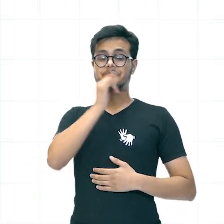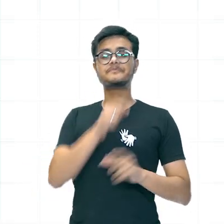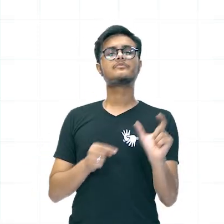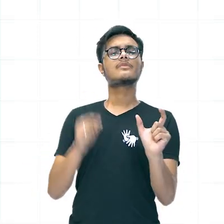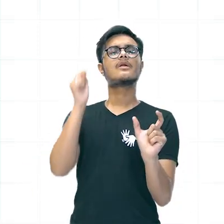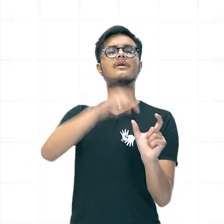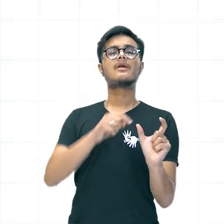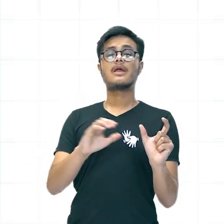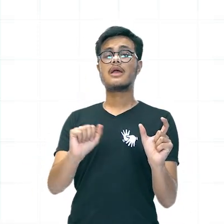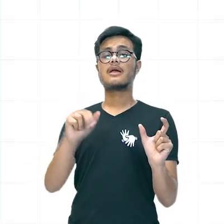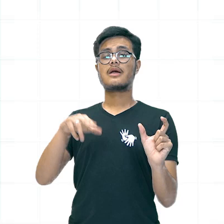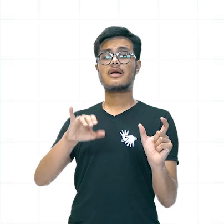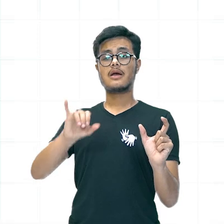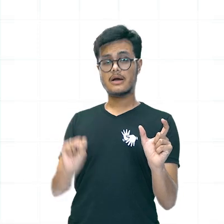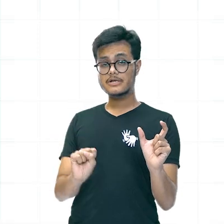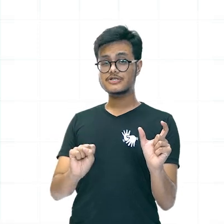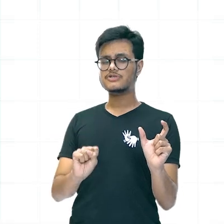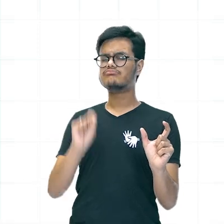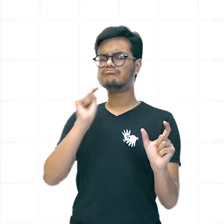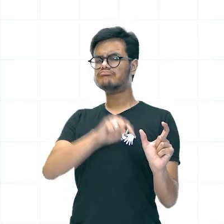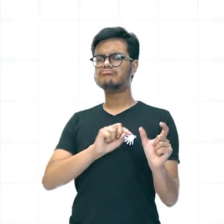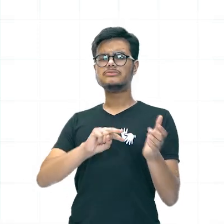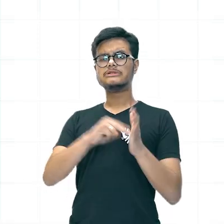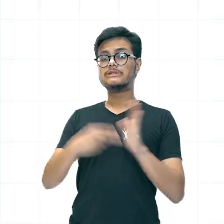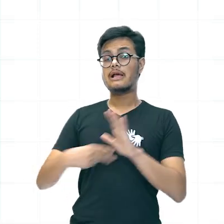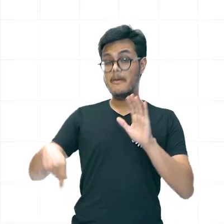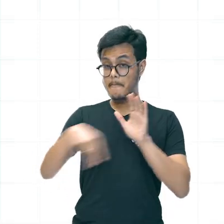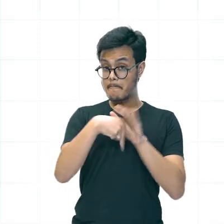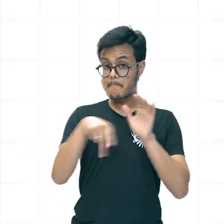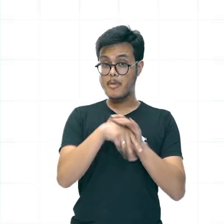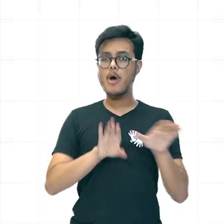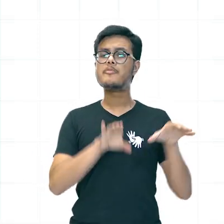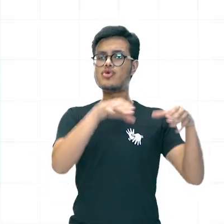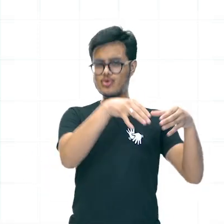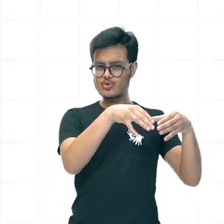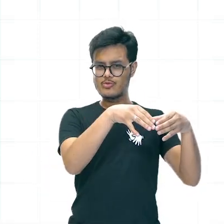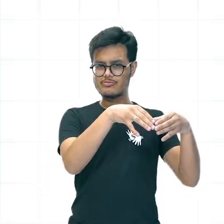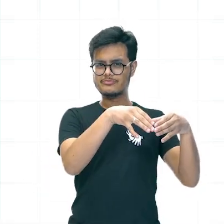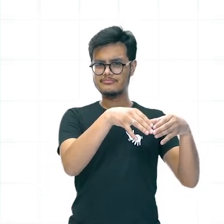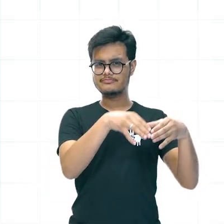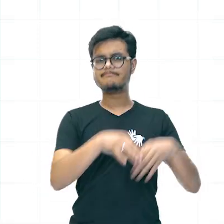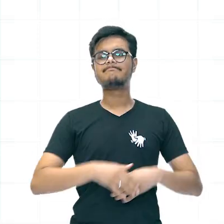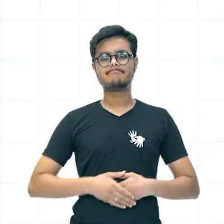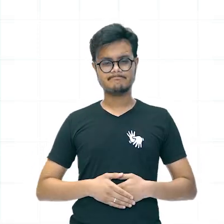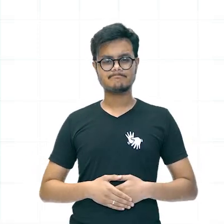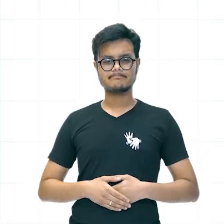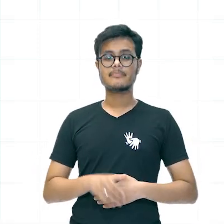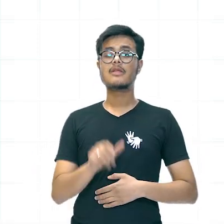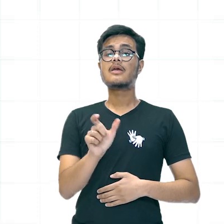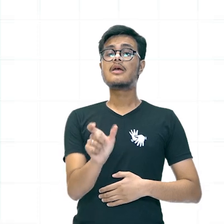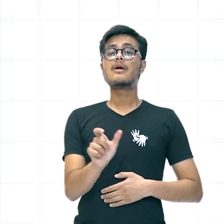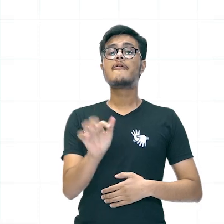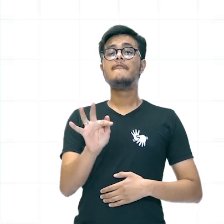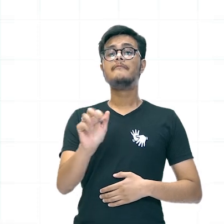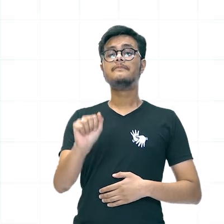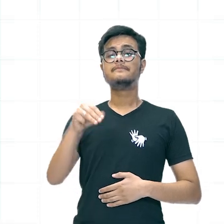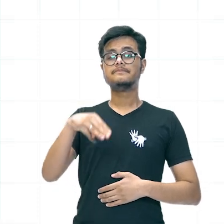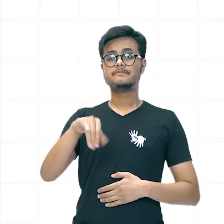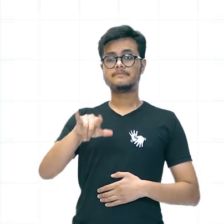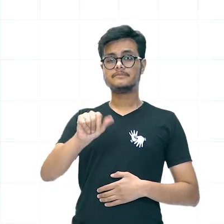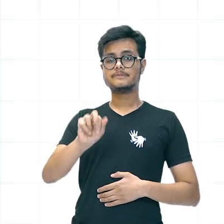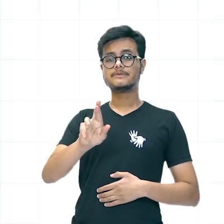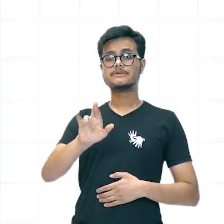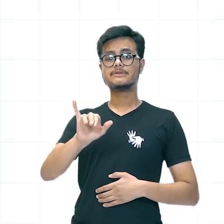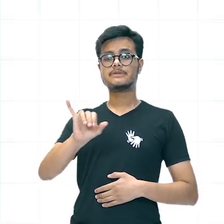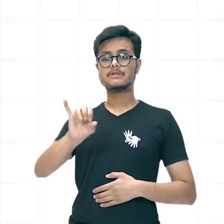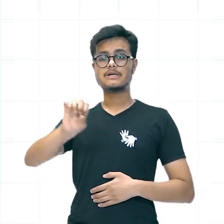que você visualiza em amarelo, ele corresponde ao gênero que esse animal pertence. E o segundo nome, ele vai ser aí